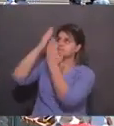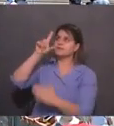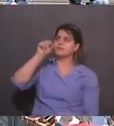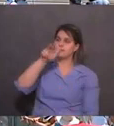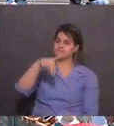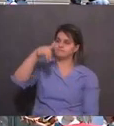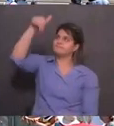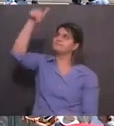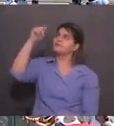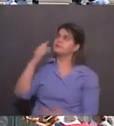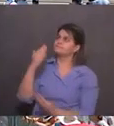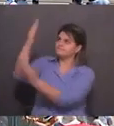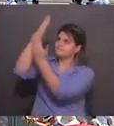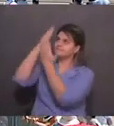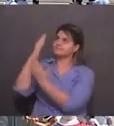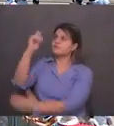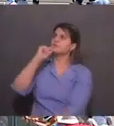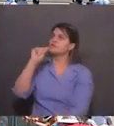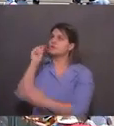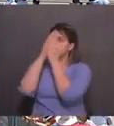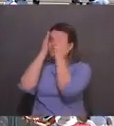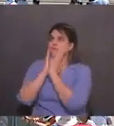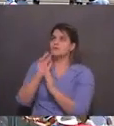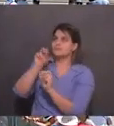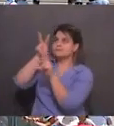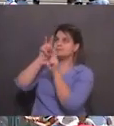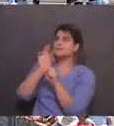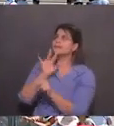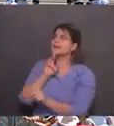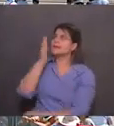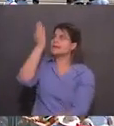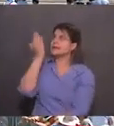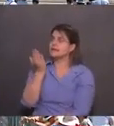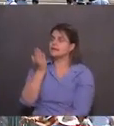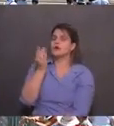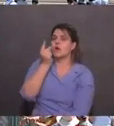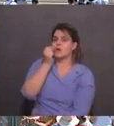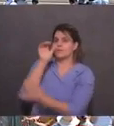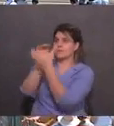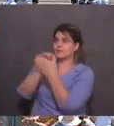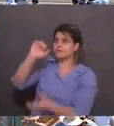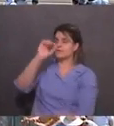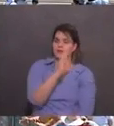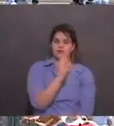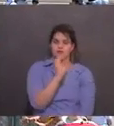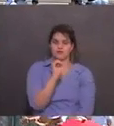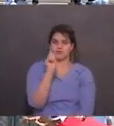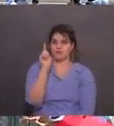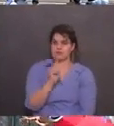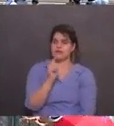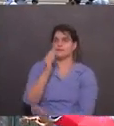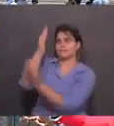Assunção, bendito o nome de Maria, Virgem e Mãe, bendito São José, seu castíssimo